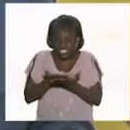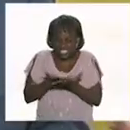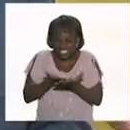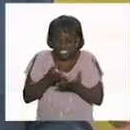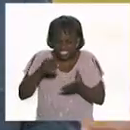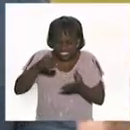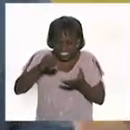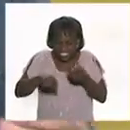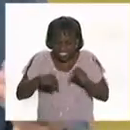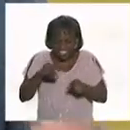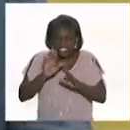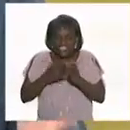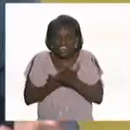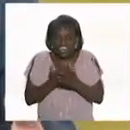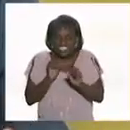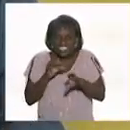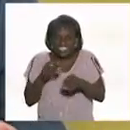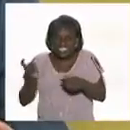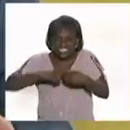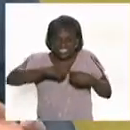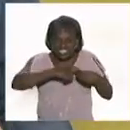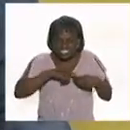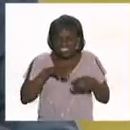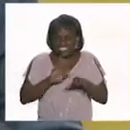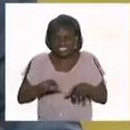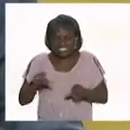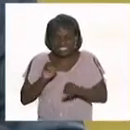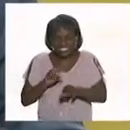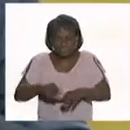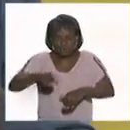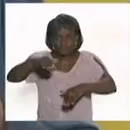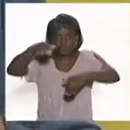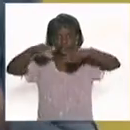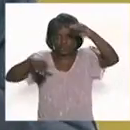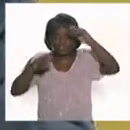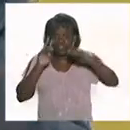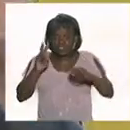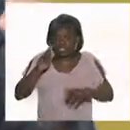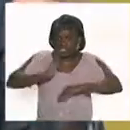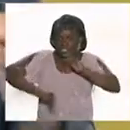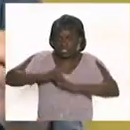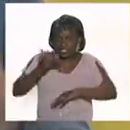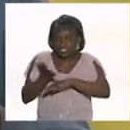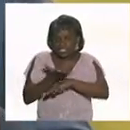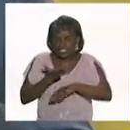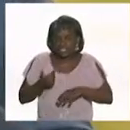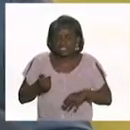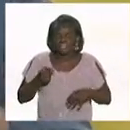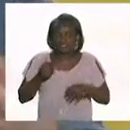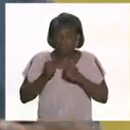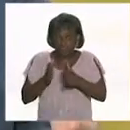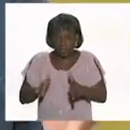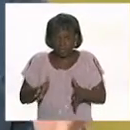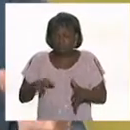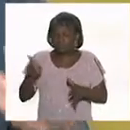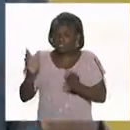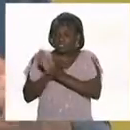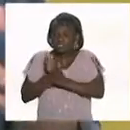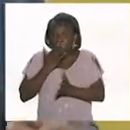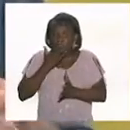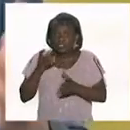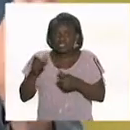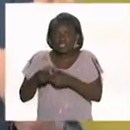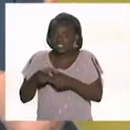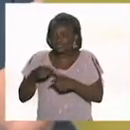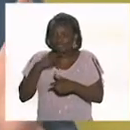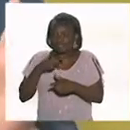peneiras descentralizadas ou das colinhas conveniadas, conseguem muito mais ver surgir esse jogador, esse craque, do que os próprios